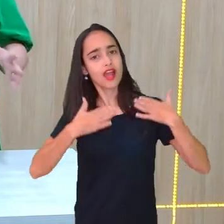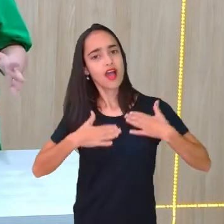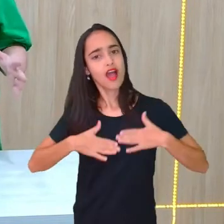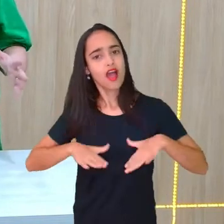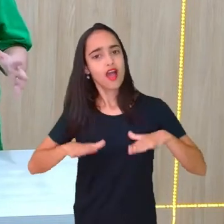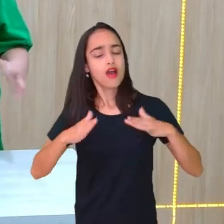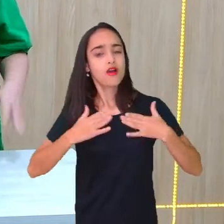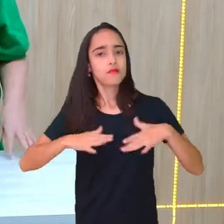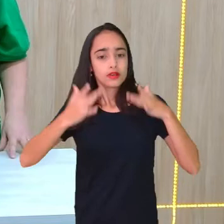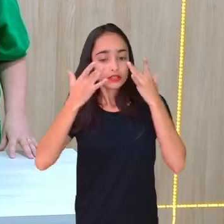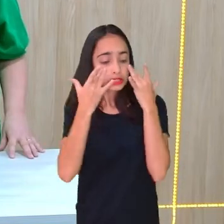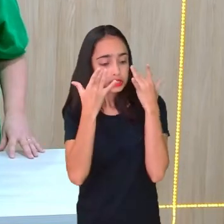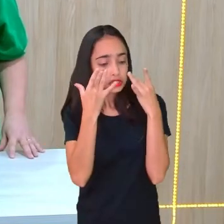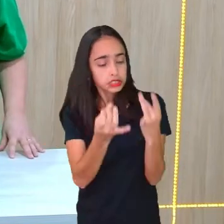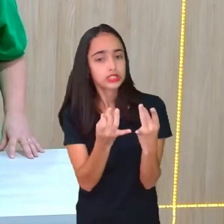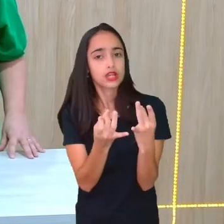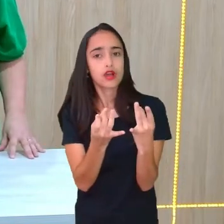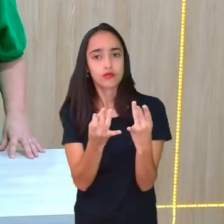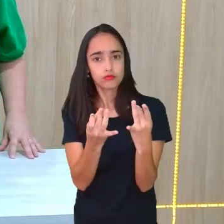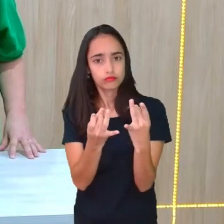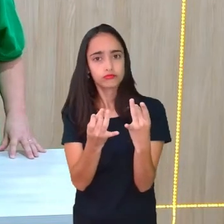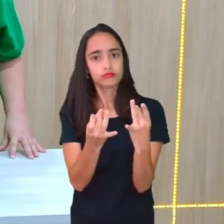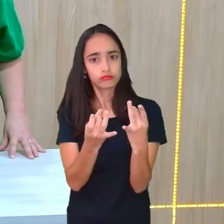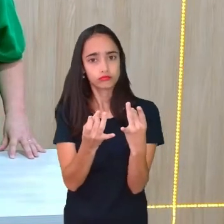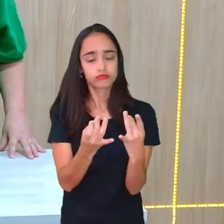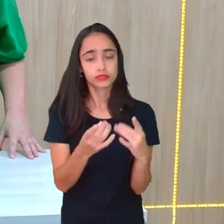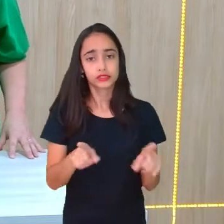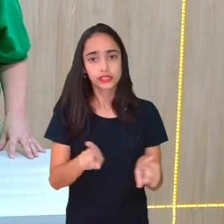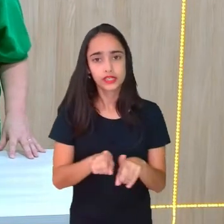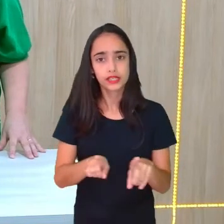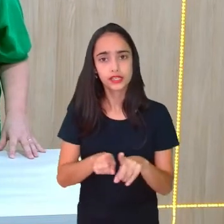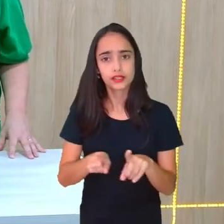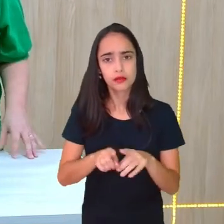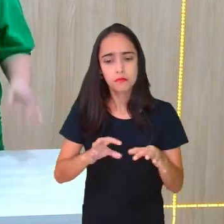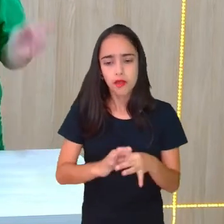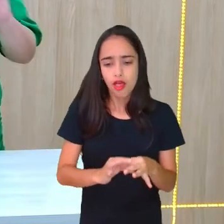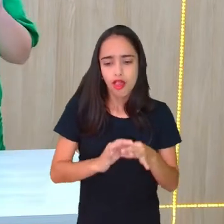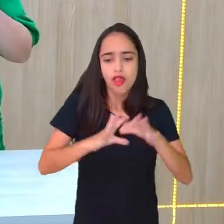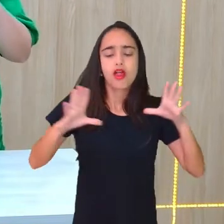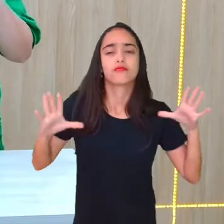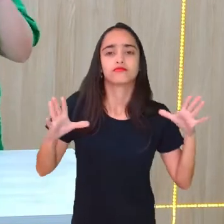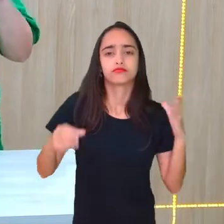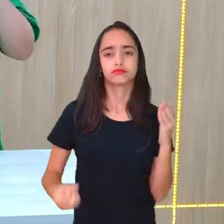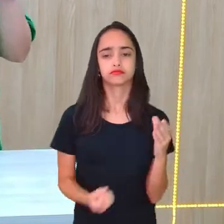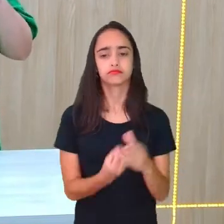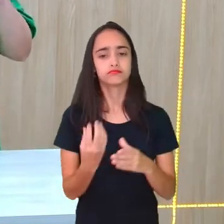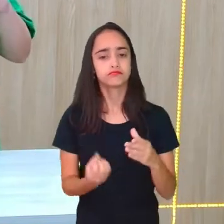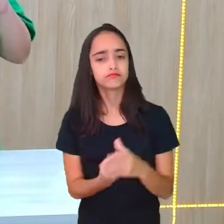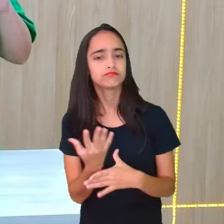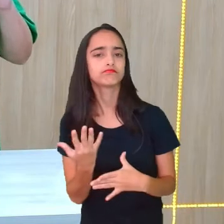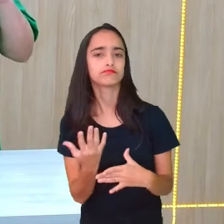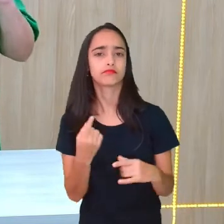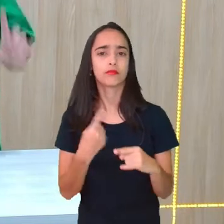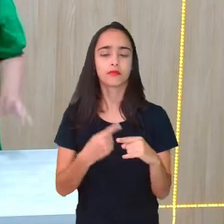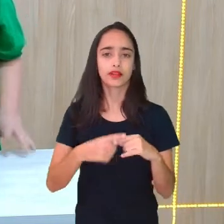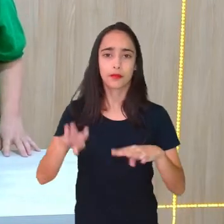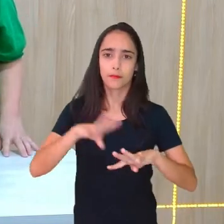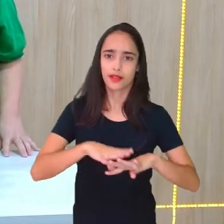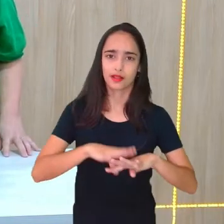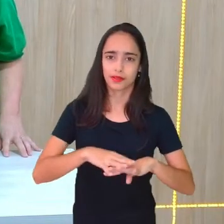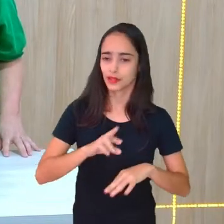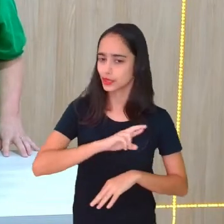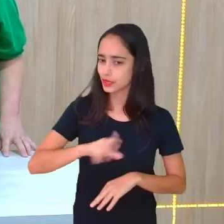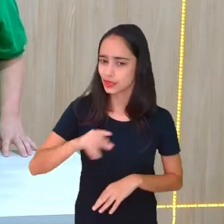se concentrar e liberar sua criatividade. Porque matemática não é